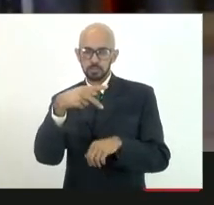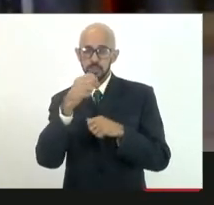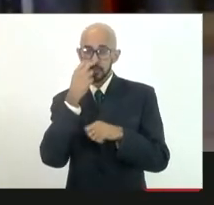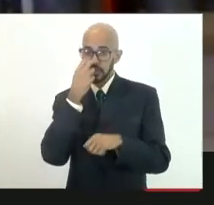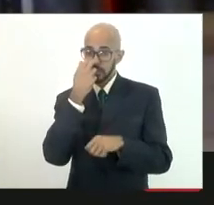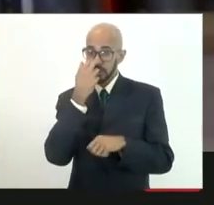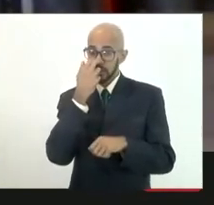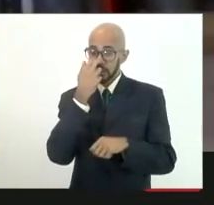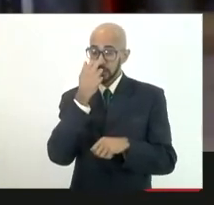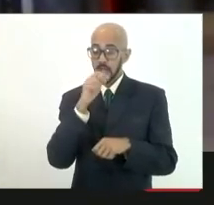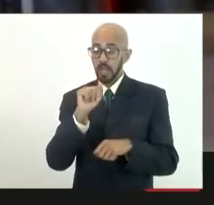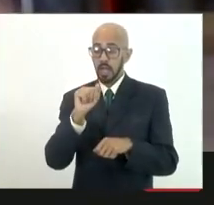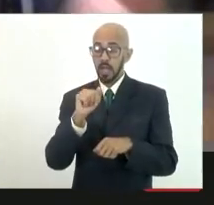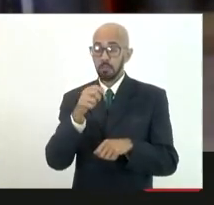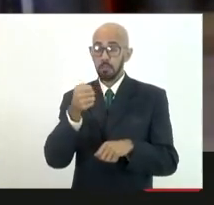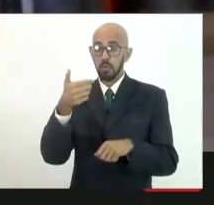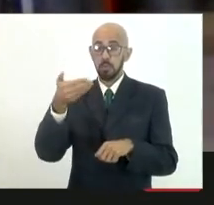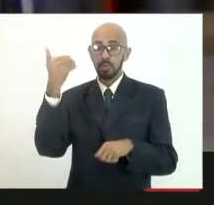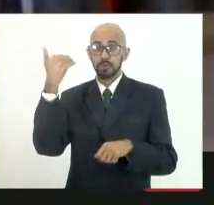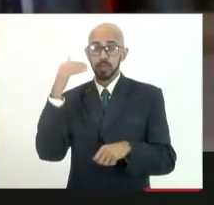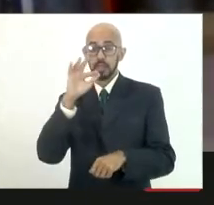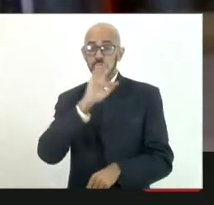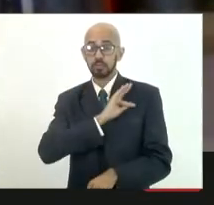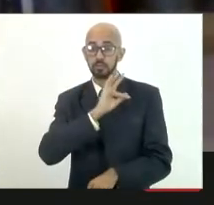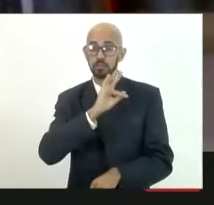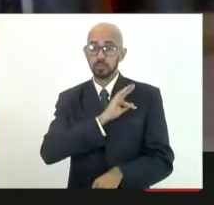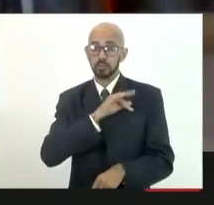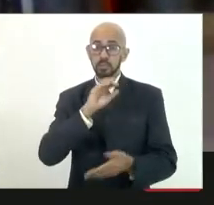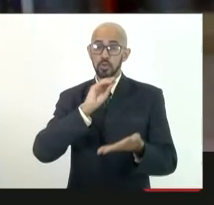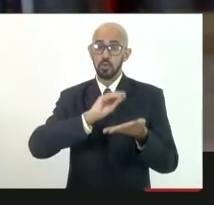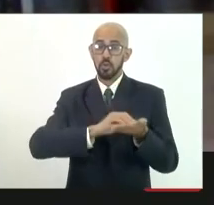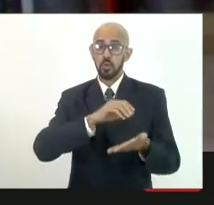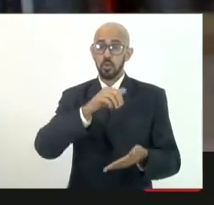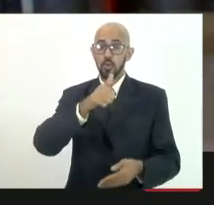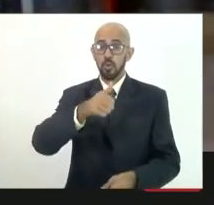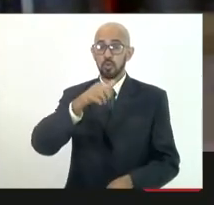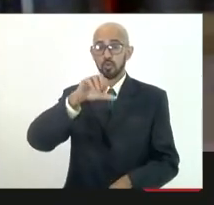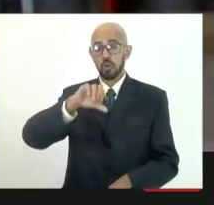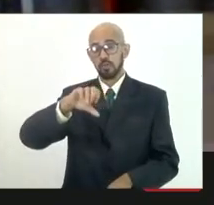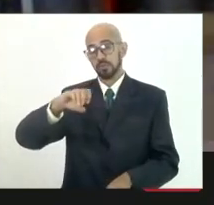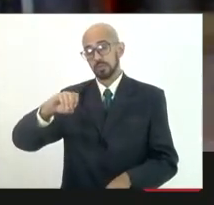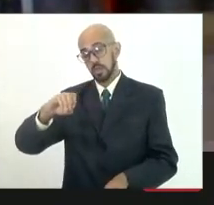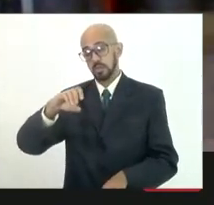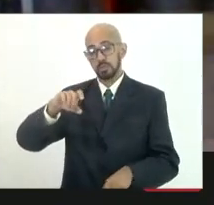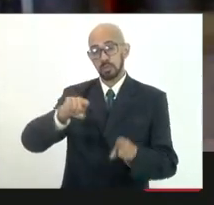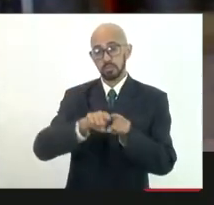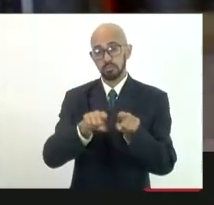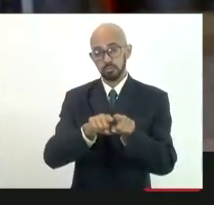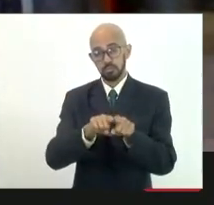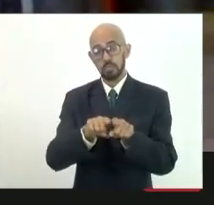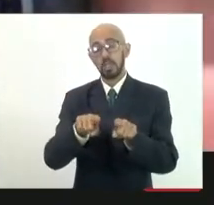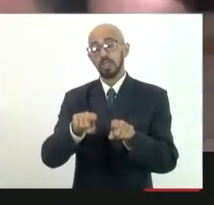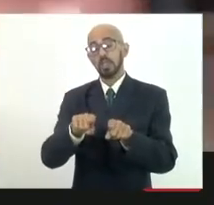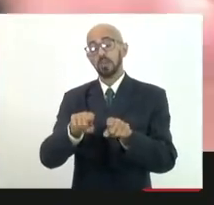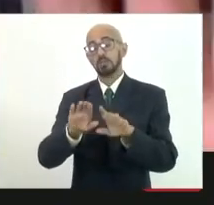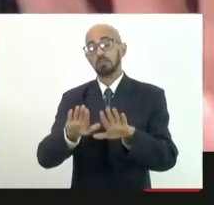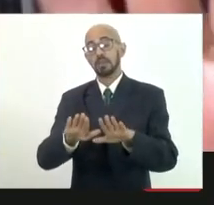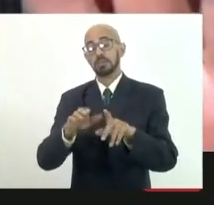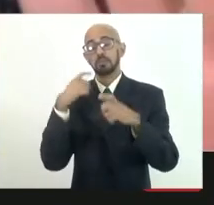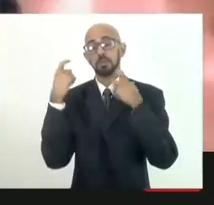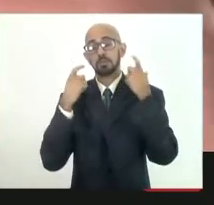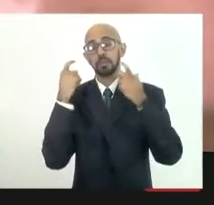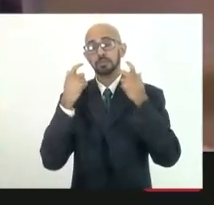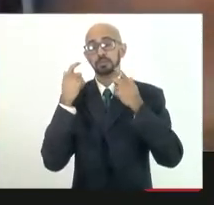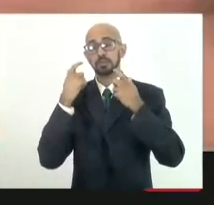inseriu no boletim de serviço a questão do 190, do cadastramento no 190, E aí uma coisa que preocupa, assim como